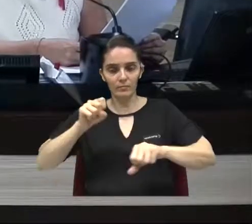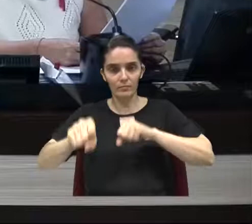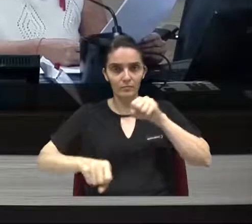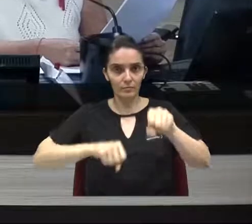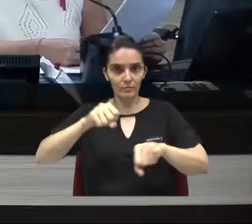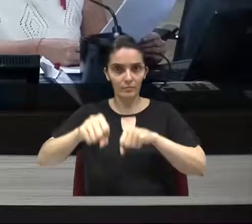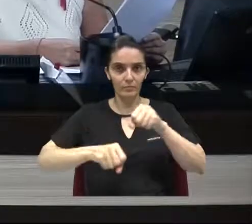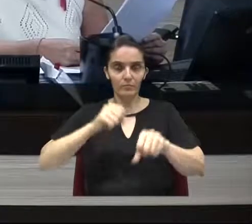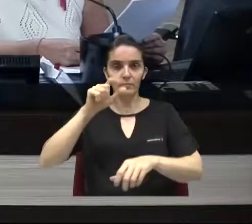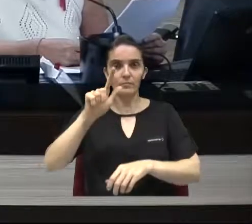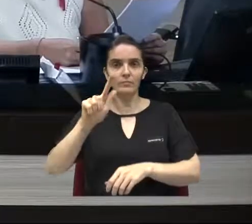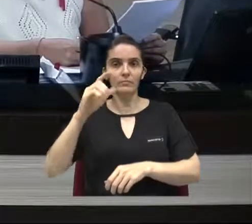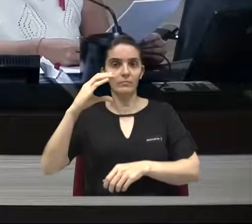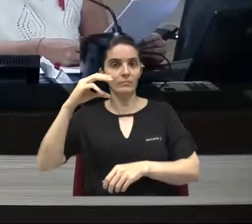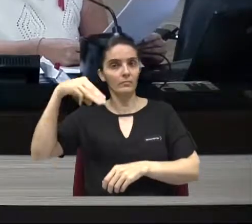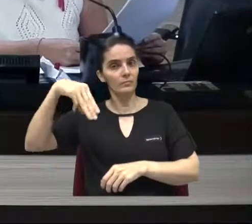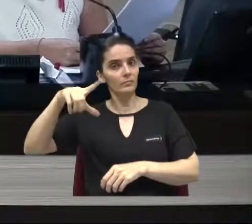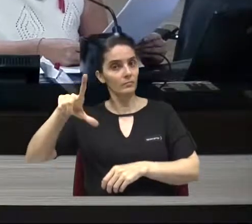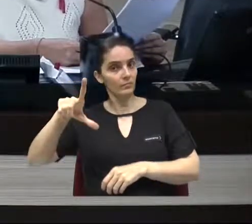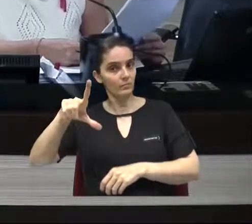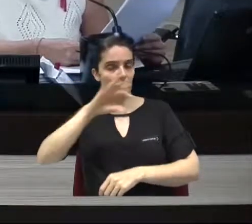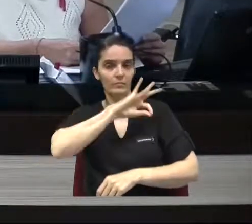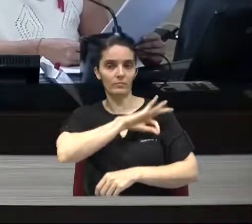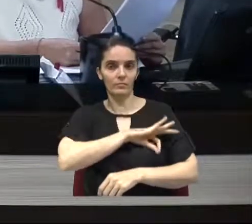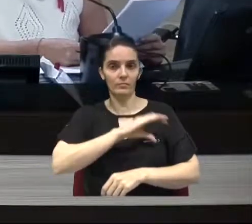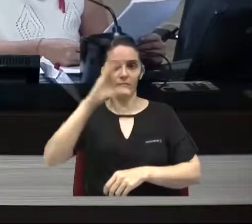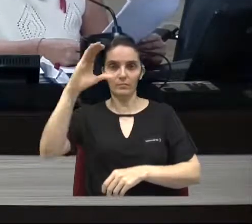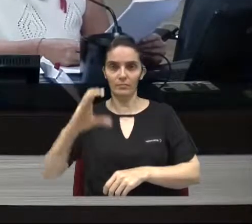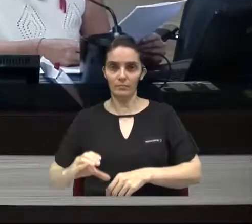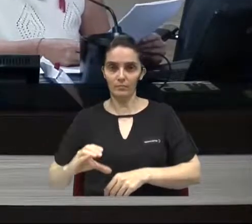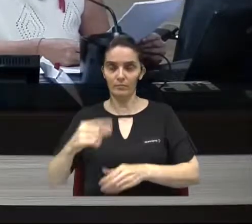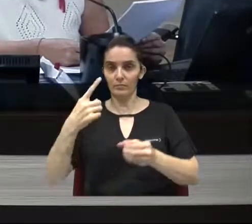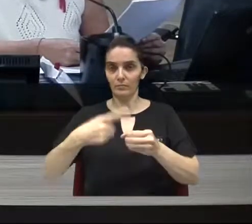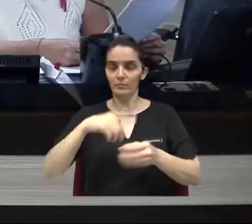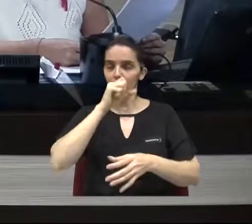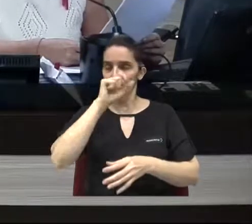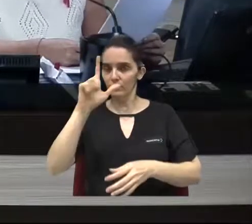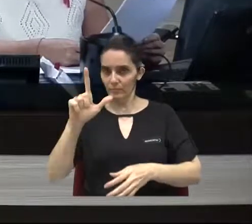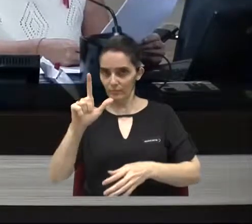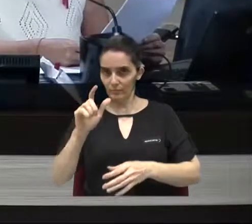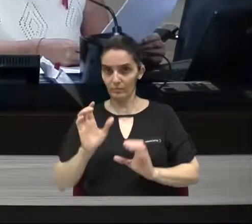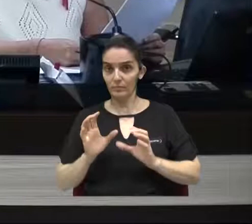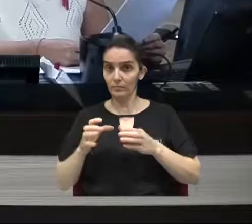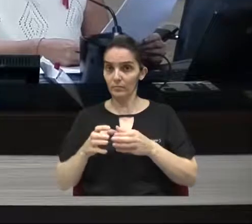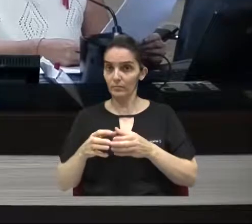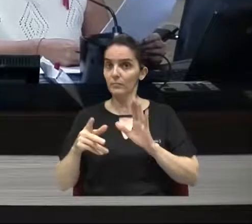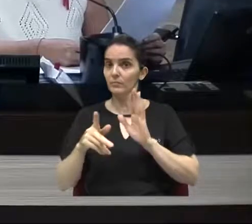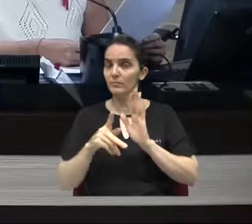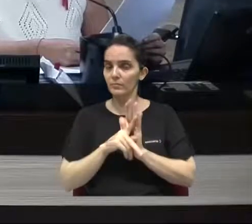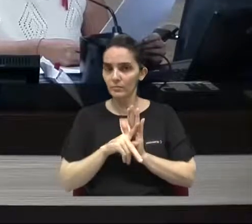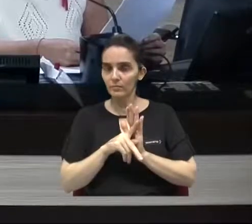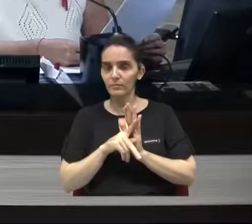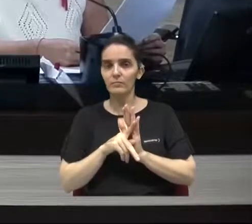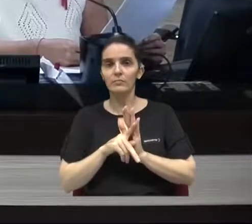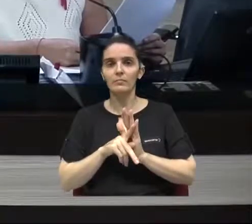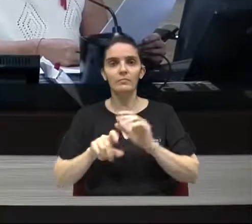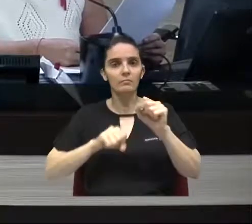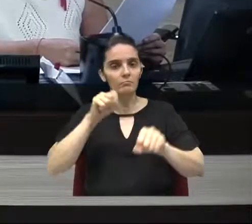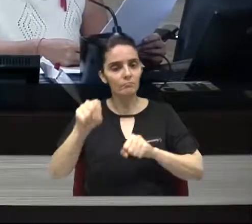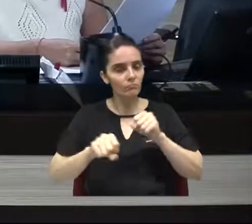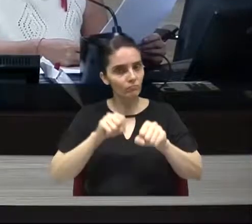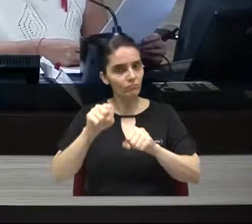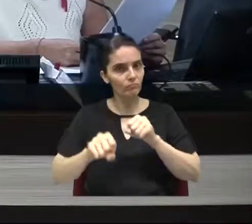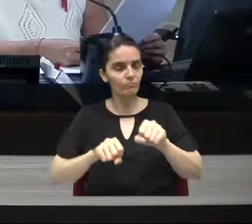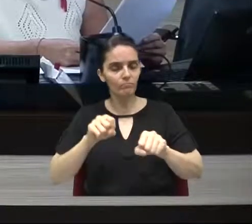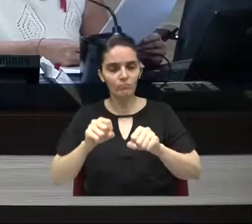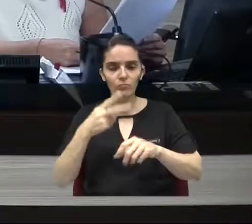da GCML, Guarda Civil Municipal de Limeira, equipe destinada para a realização do apoio